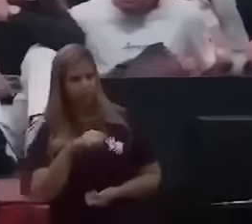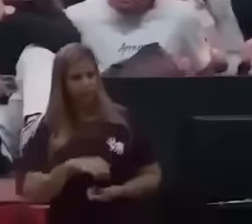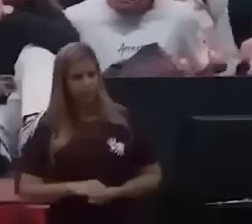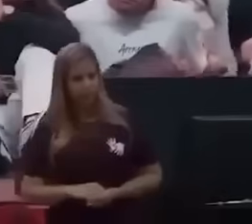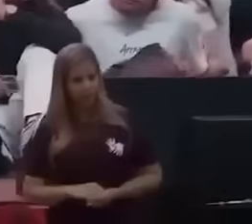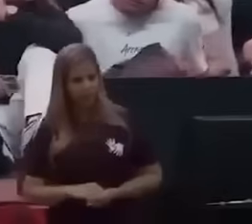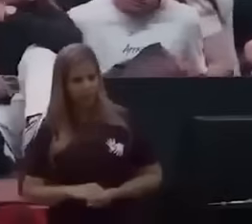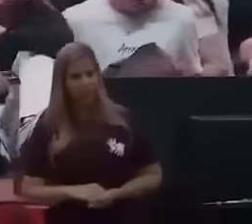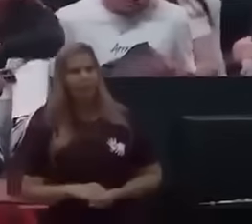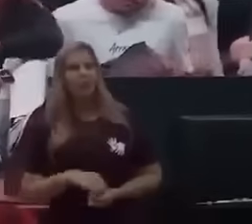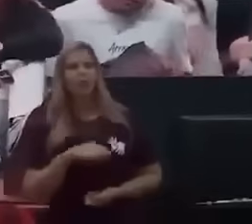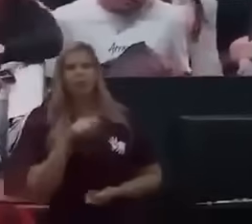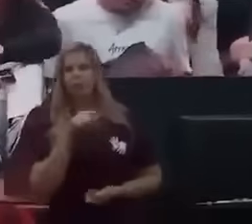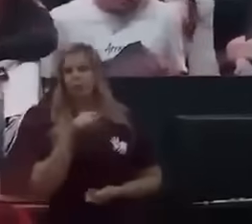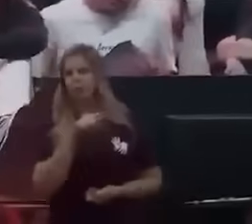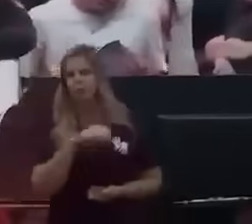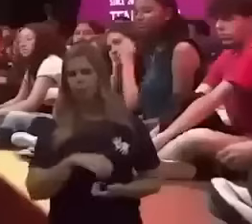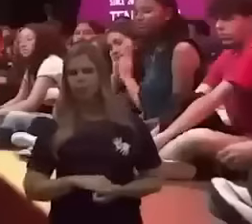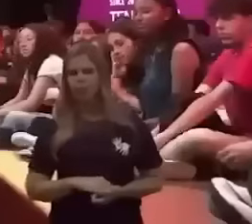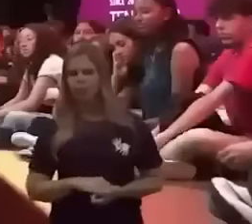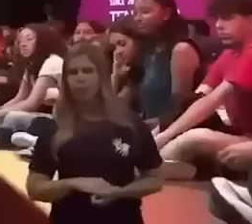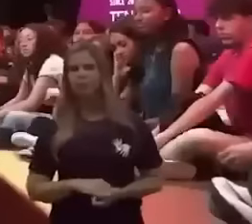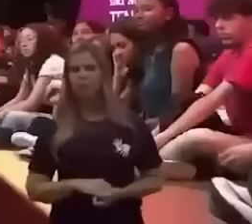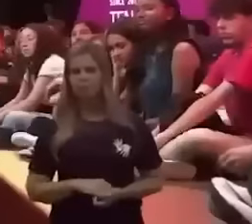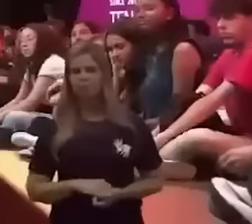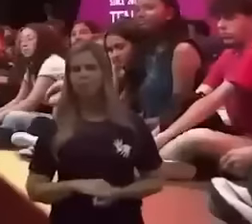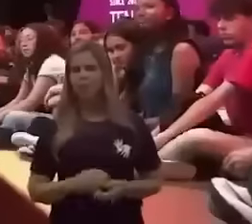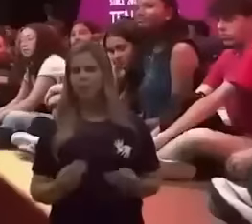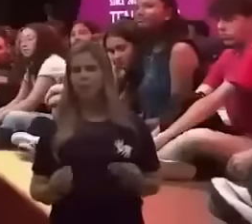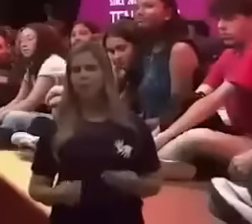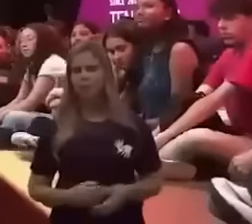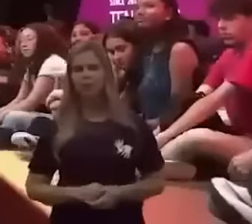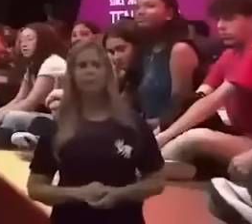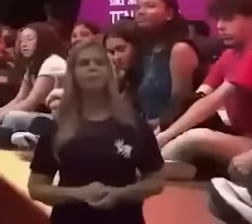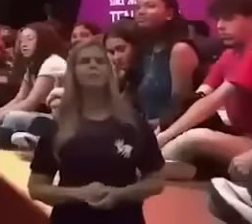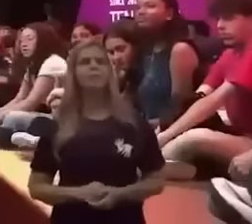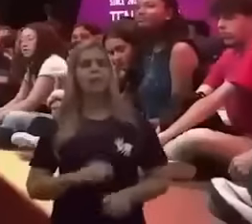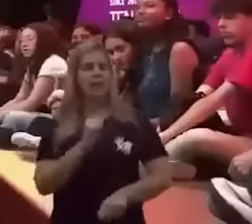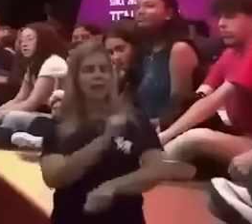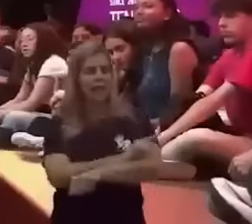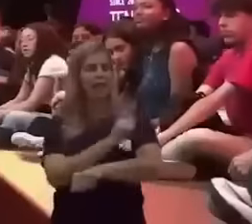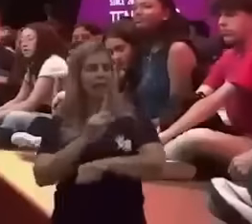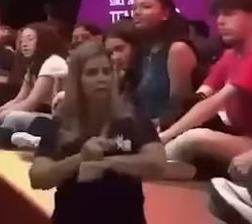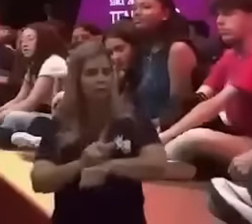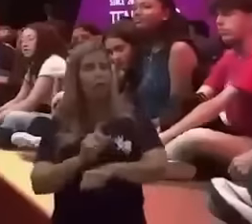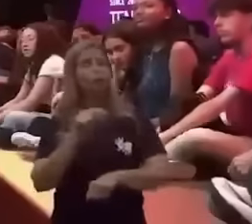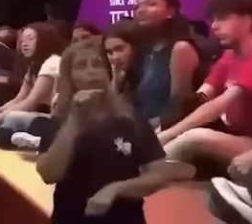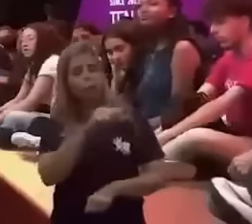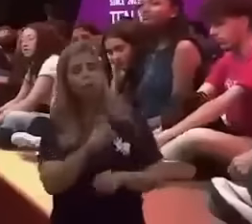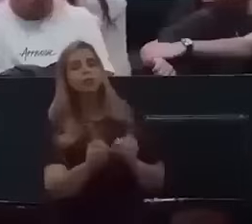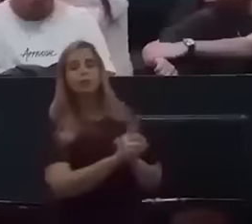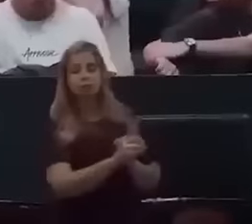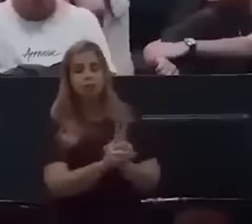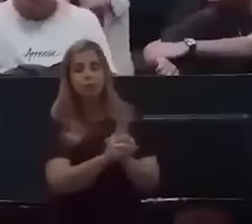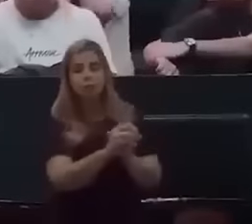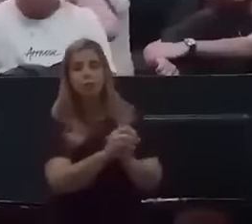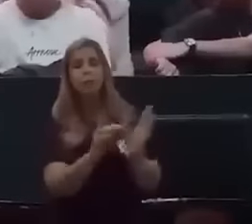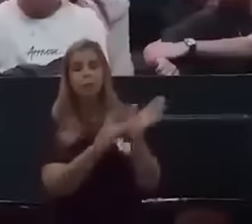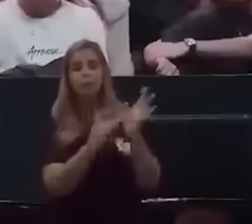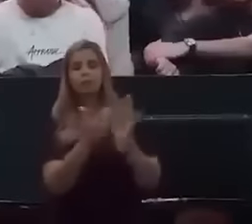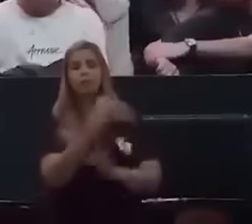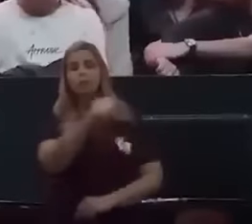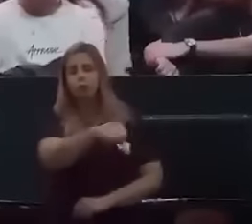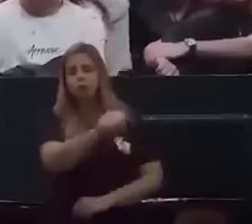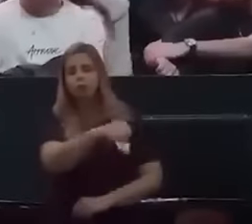nortista seu, esse sotaque de Galileu seu é indisfarçável, você é discípulo dele mesmo. E diz a Bíblia que Pedro agora nega,